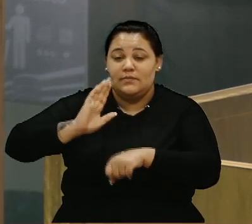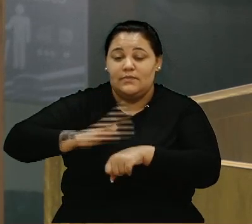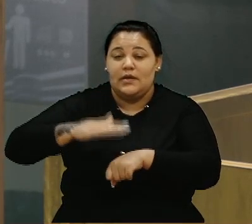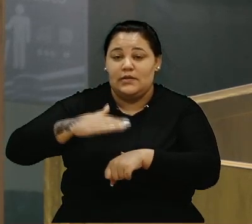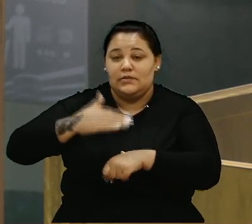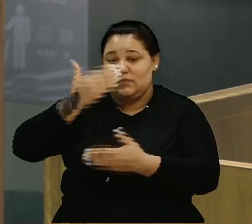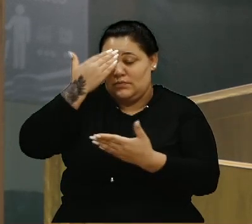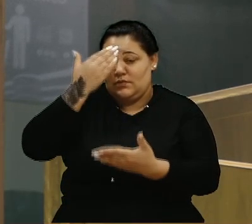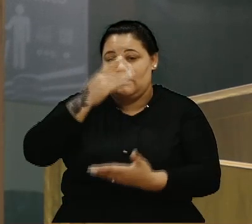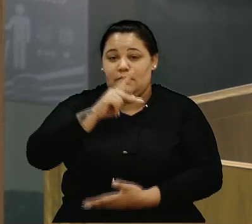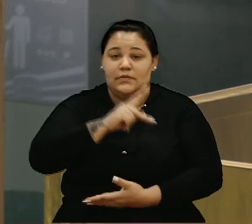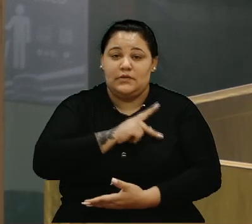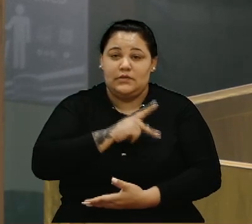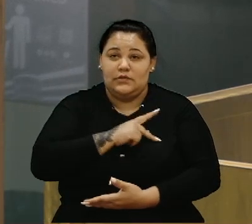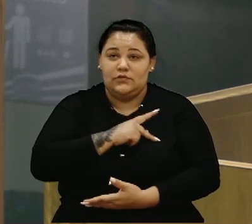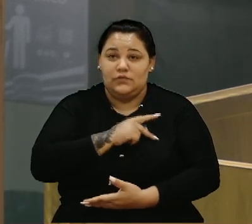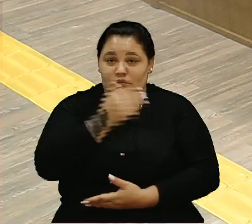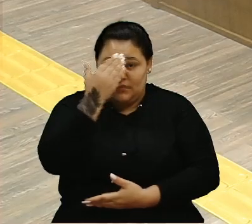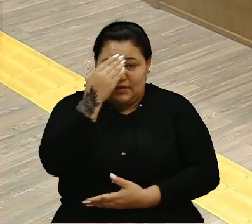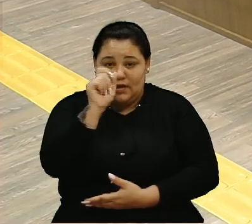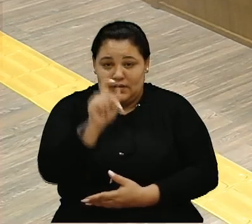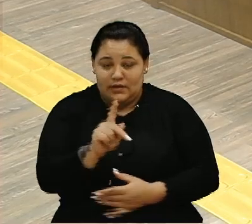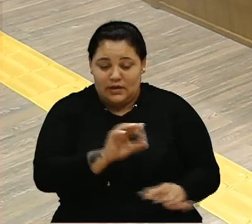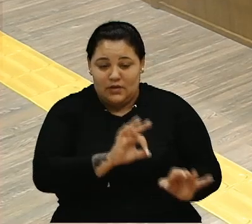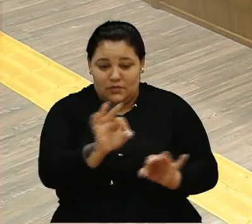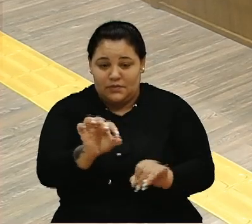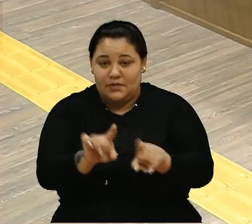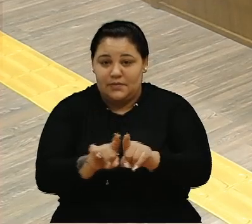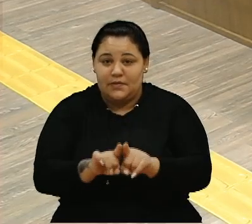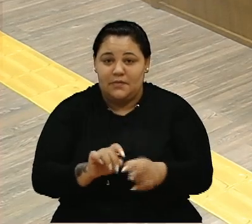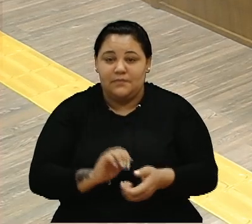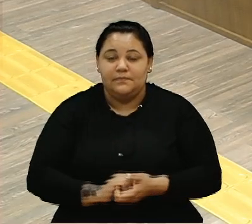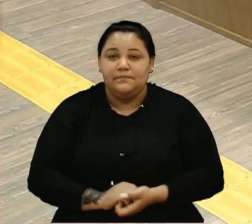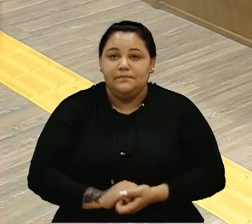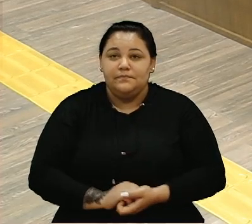presidente. Obrigado a todos que estão nos assistindo. Obrigado, vereador. Com a palavra, vereador Eloy Frício.